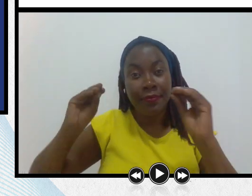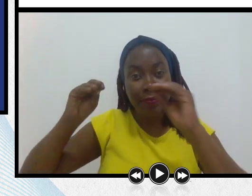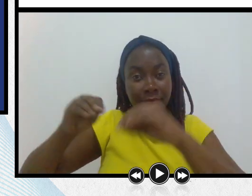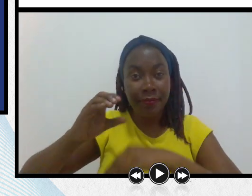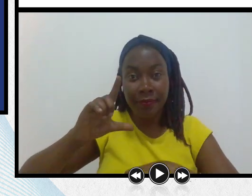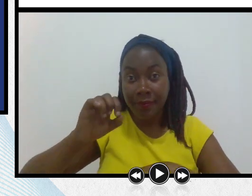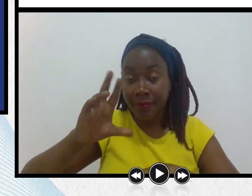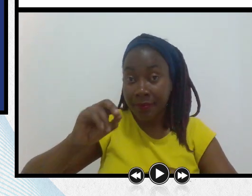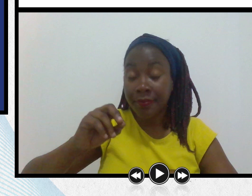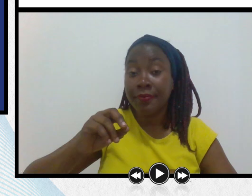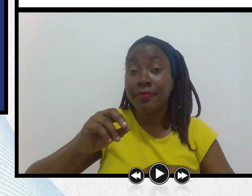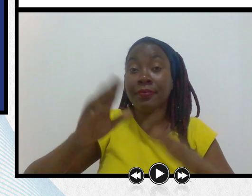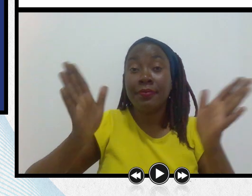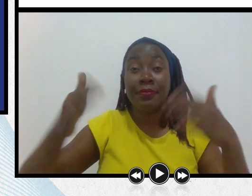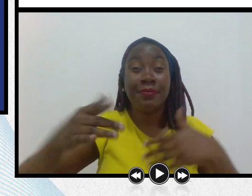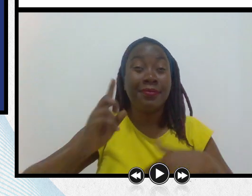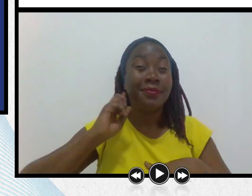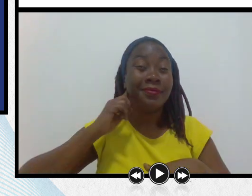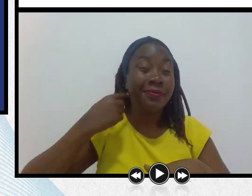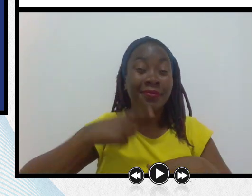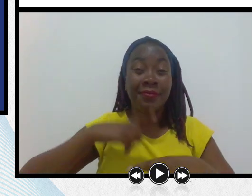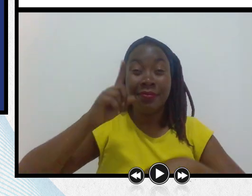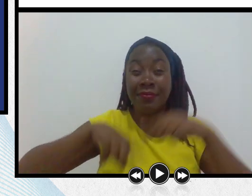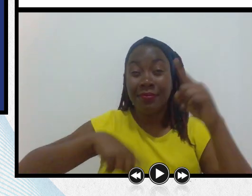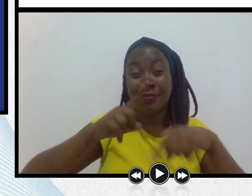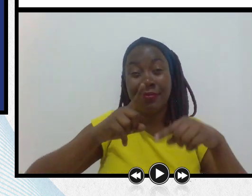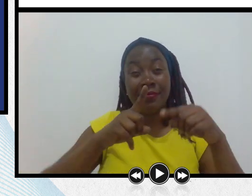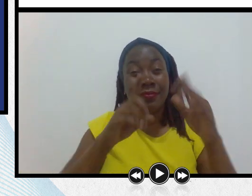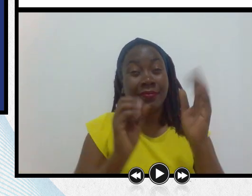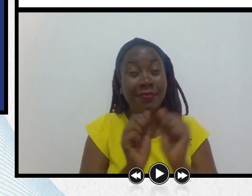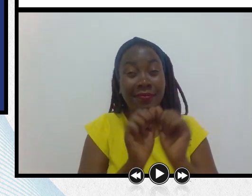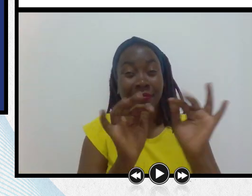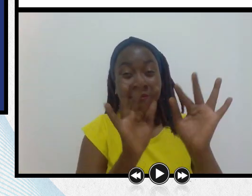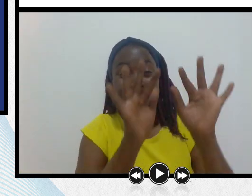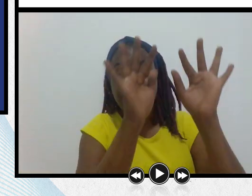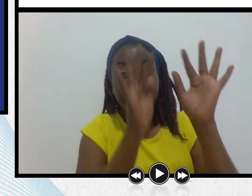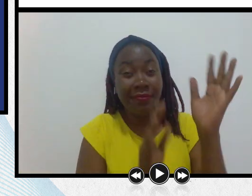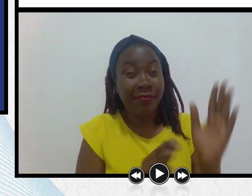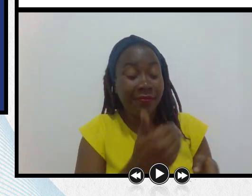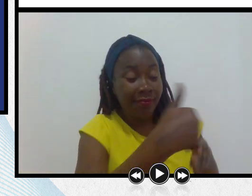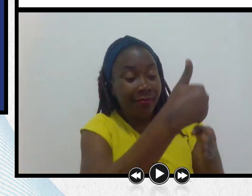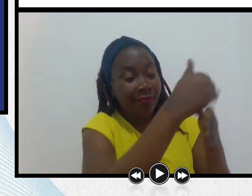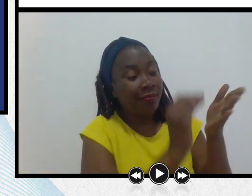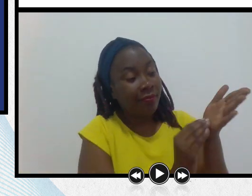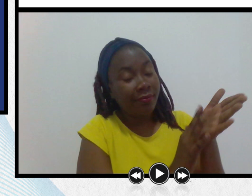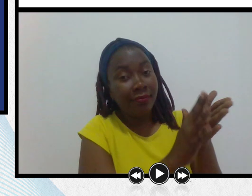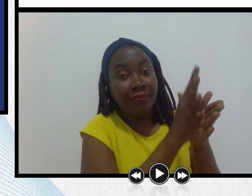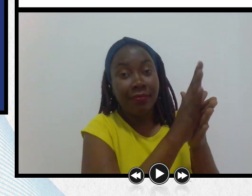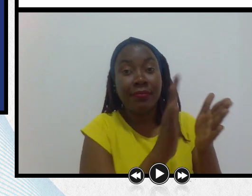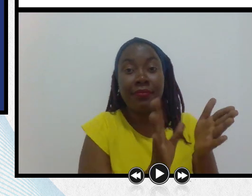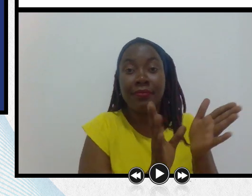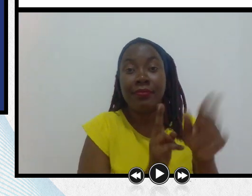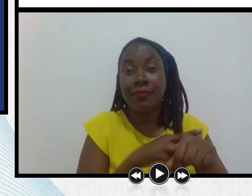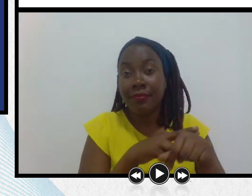cloro, né, muitas vezes a caixa está suja, né, tem material impregnado, tem limbo na parede. Então, essas caixas, antes de